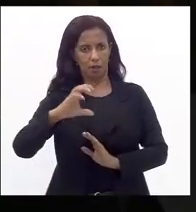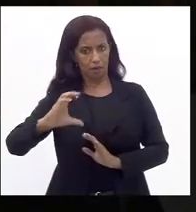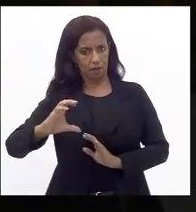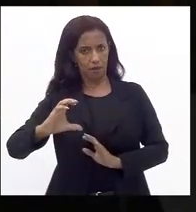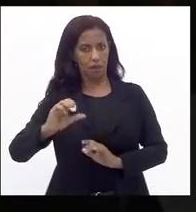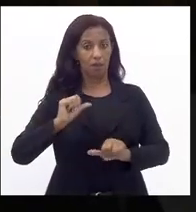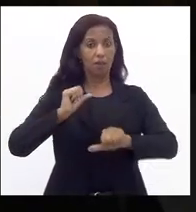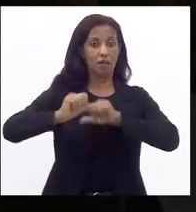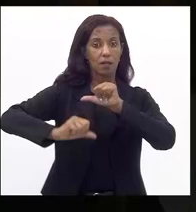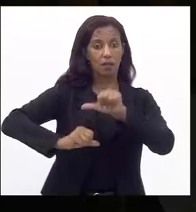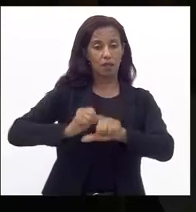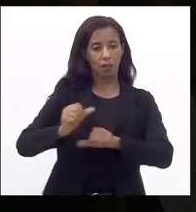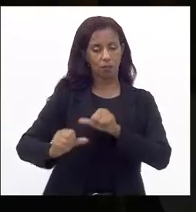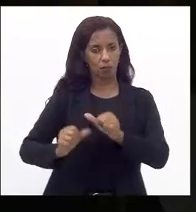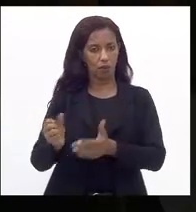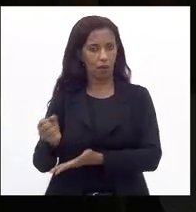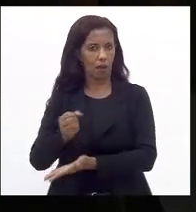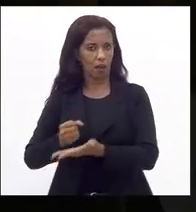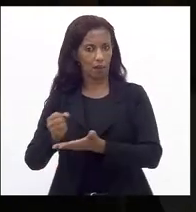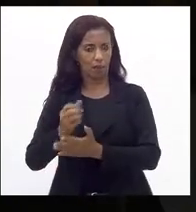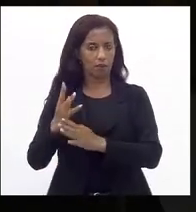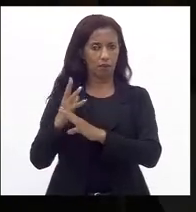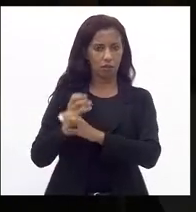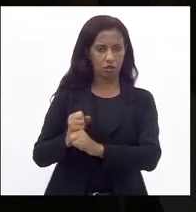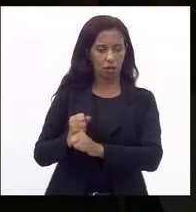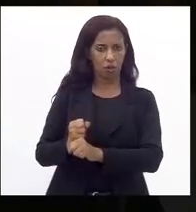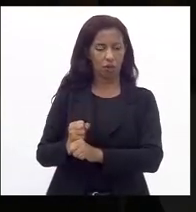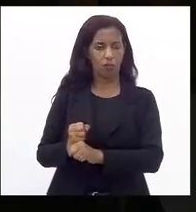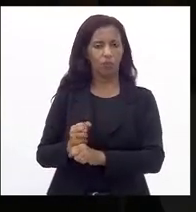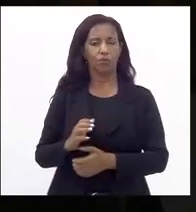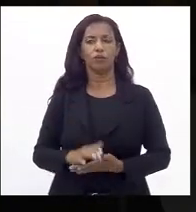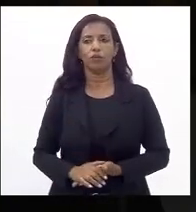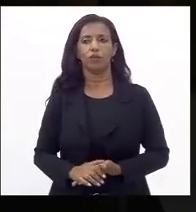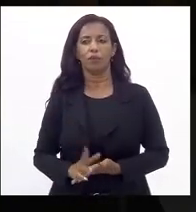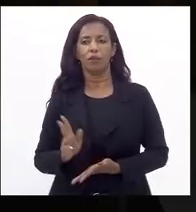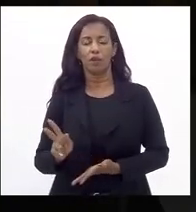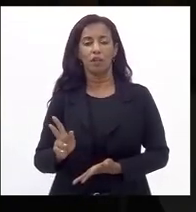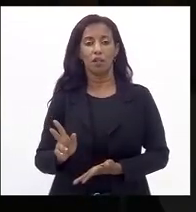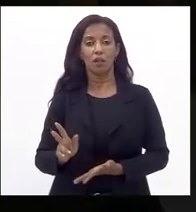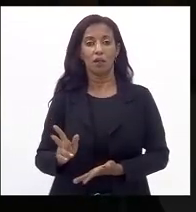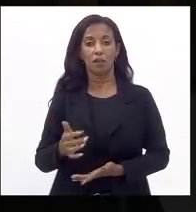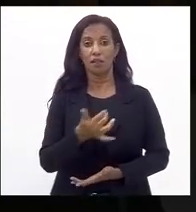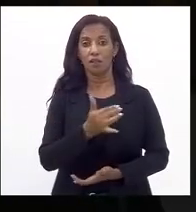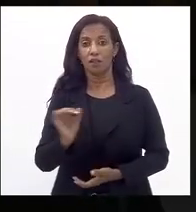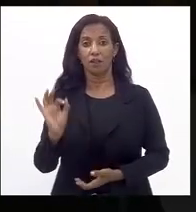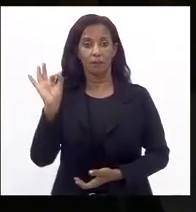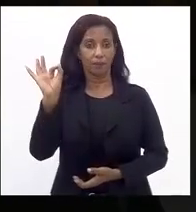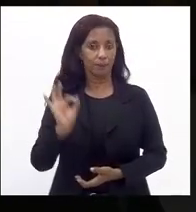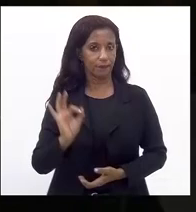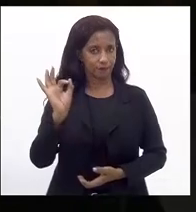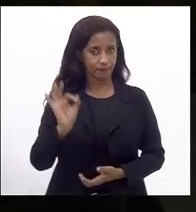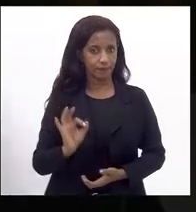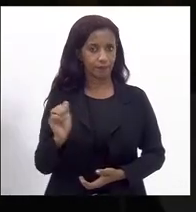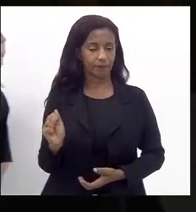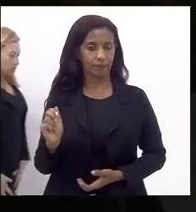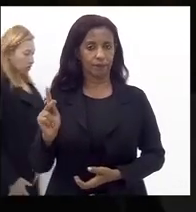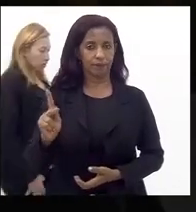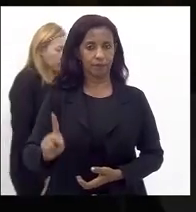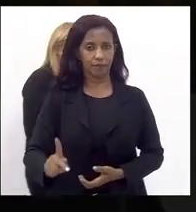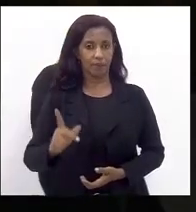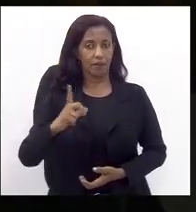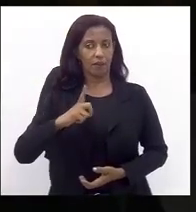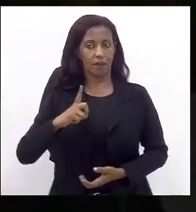que muda a base de cálculo das aposentadorias para média aritmética de 100 porcento das aposentadorias